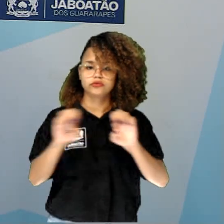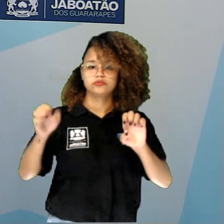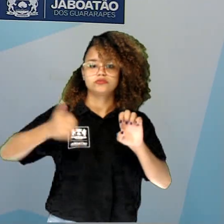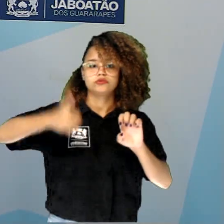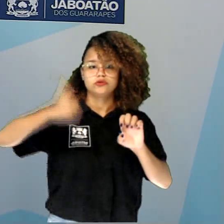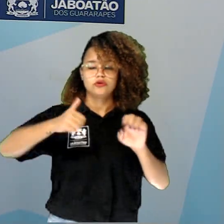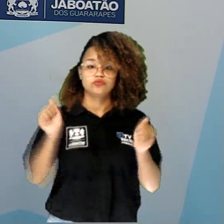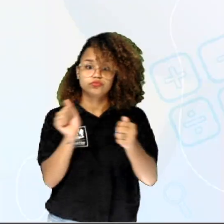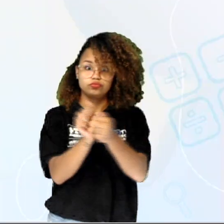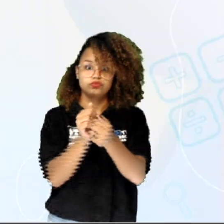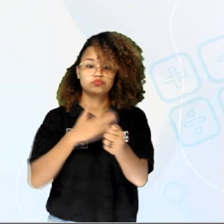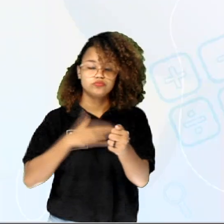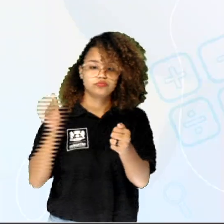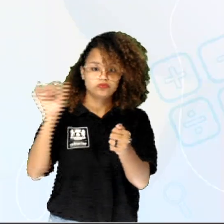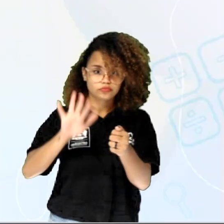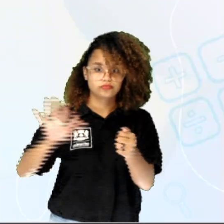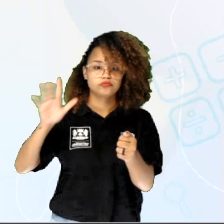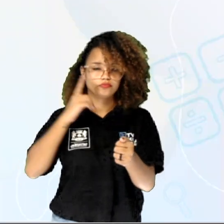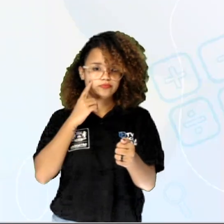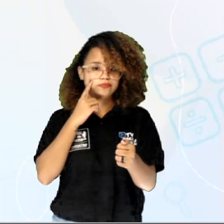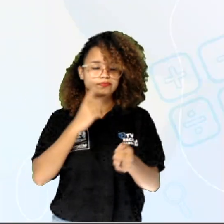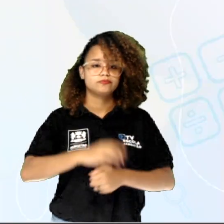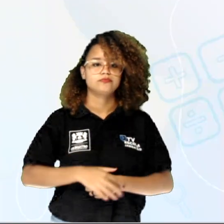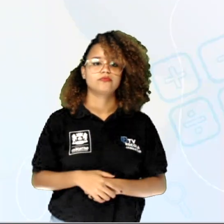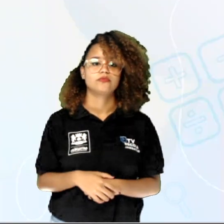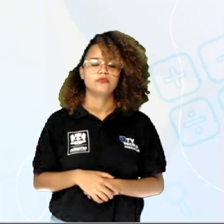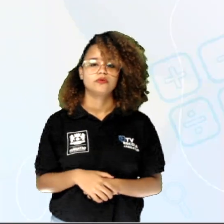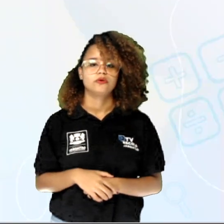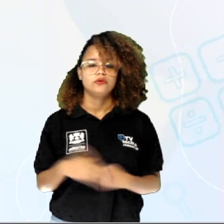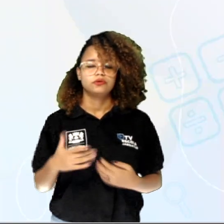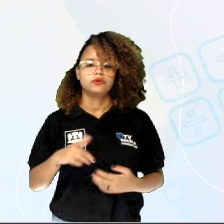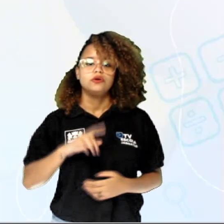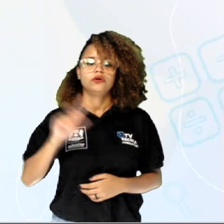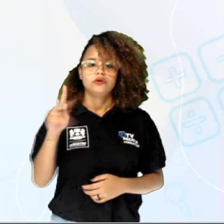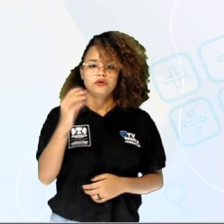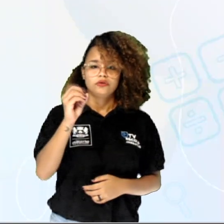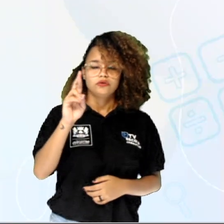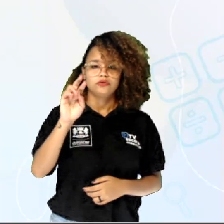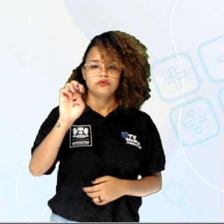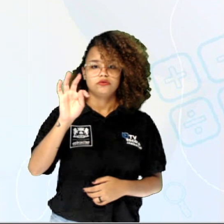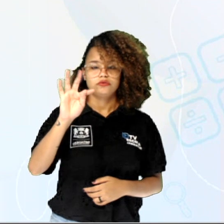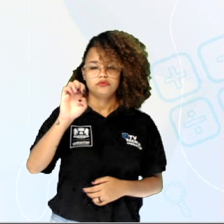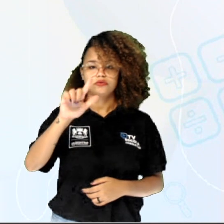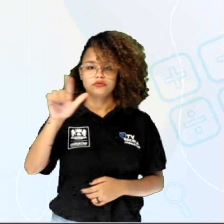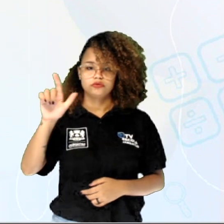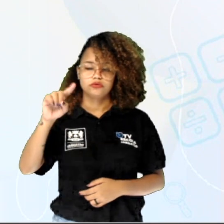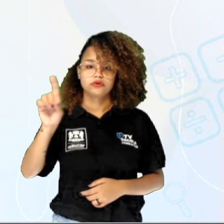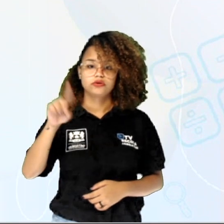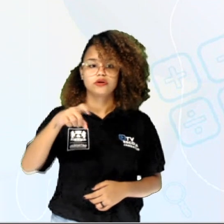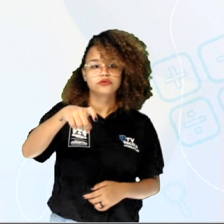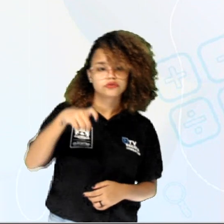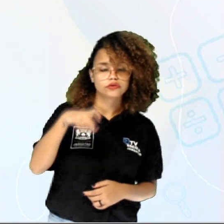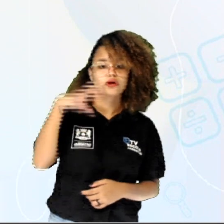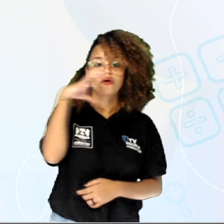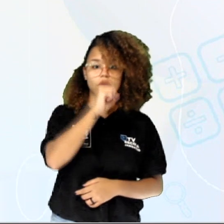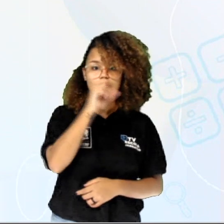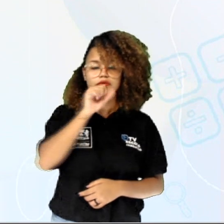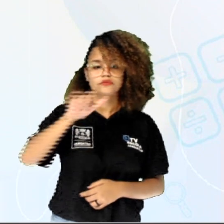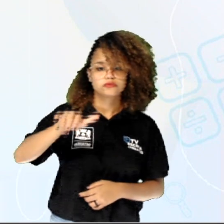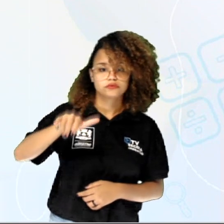dobro de X é 2X e é justamente um terço do dobro da quantidade de balas de hortelã. Então a gente vai